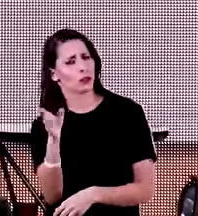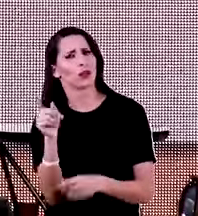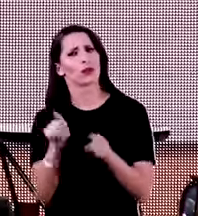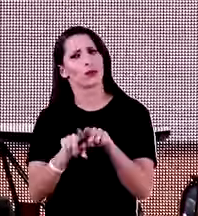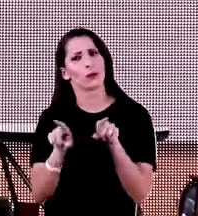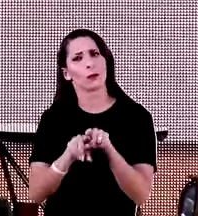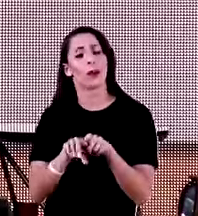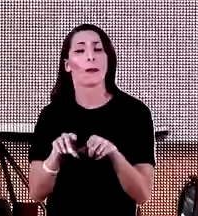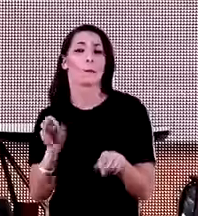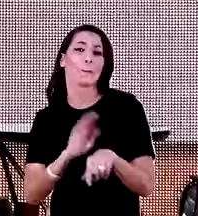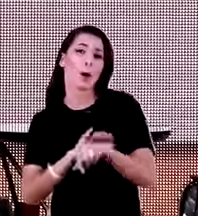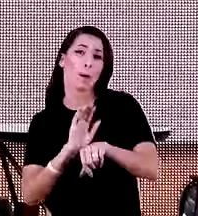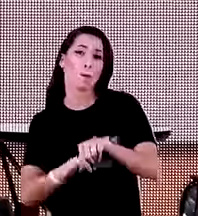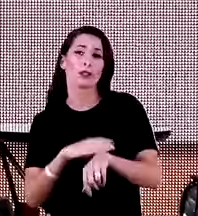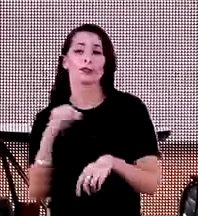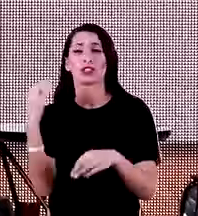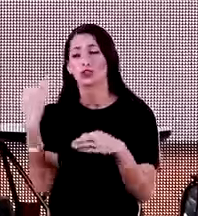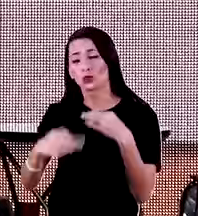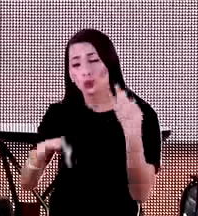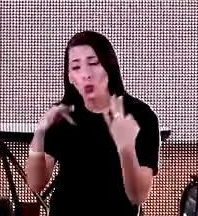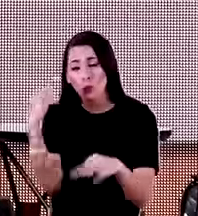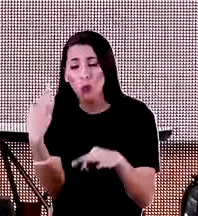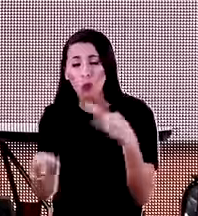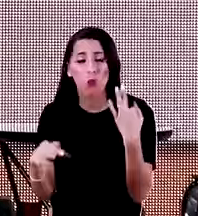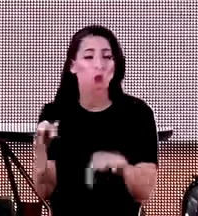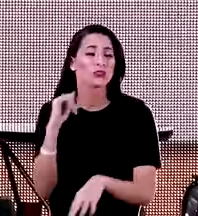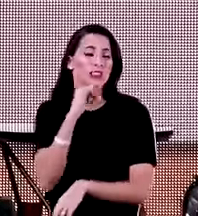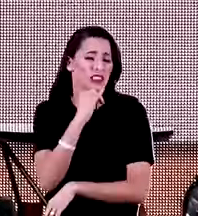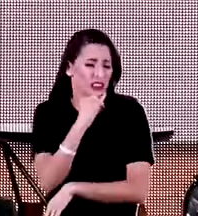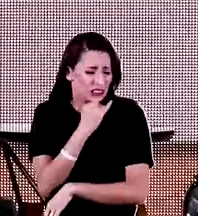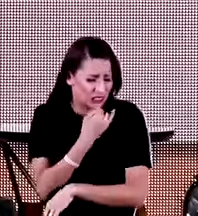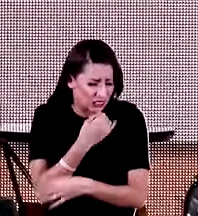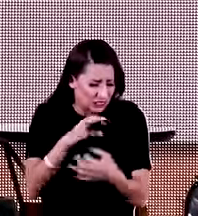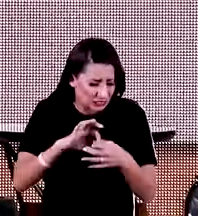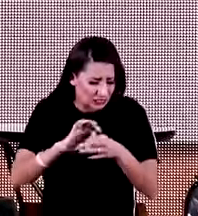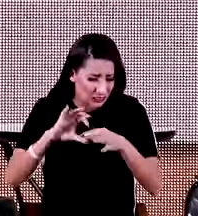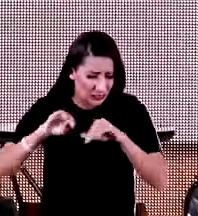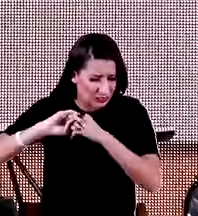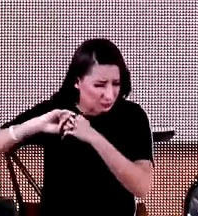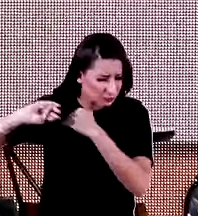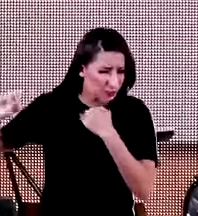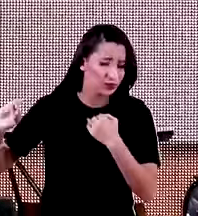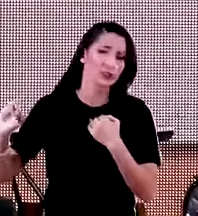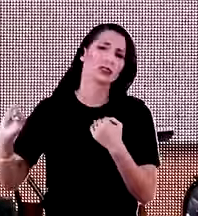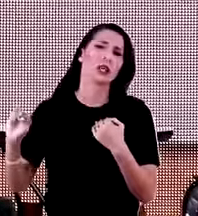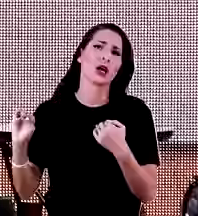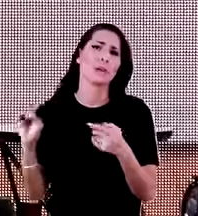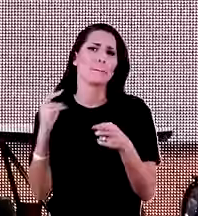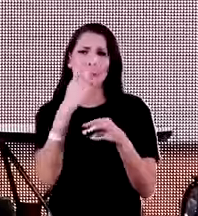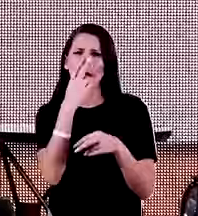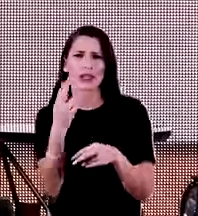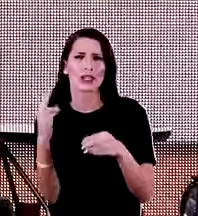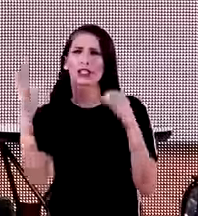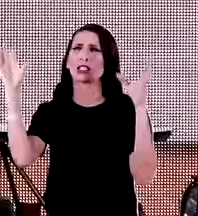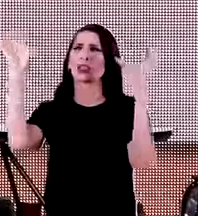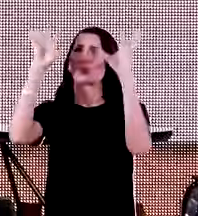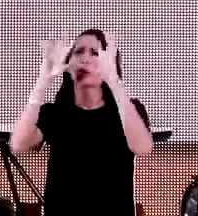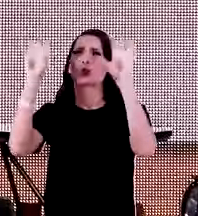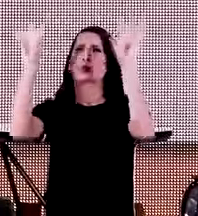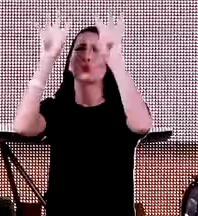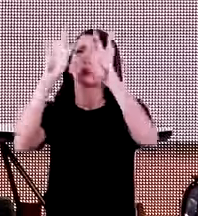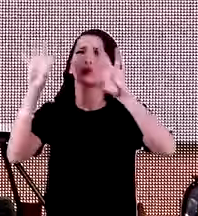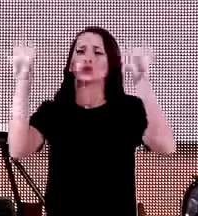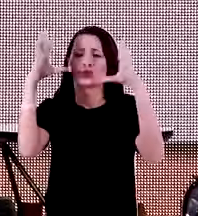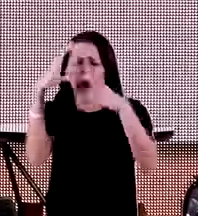dor, um momento de separação, um momento de tristeza. Um momento em que parece que o céu se fechou, parece que as nuvens